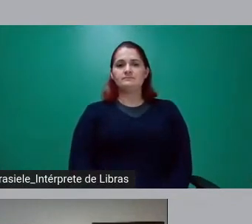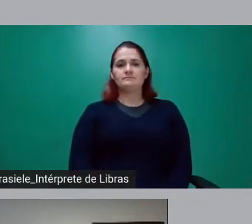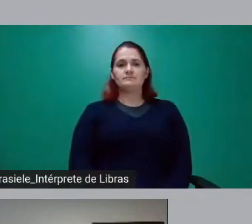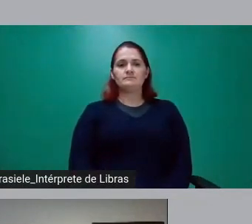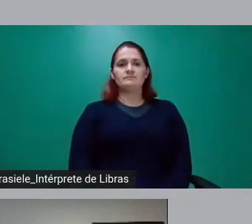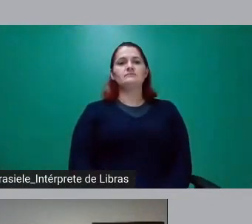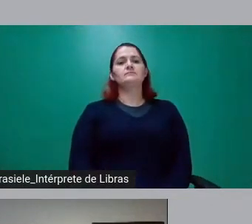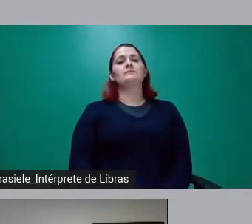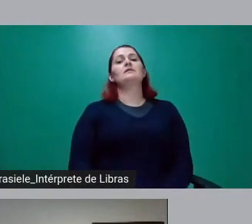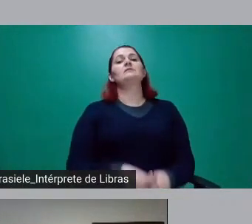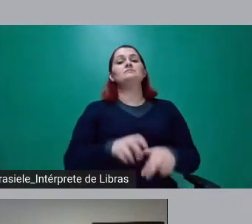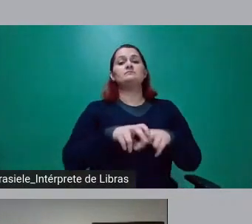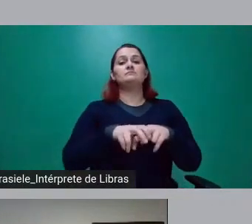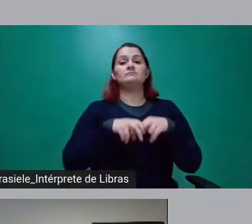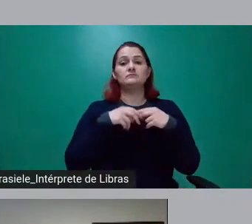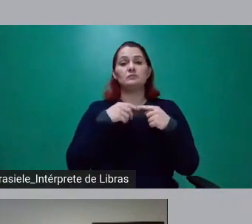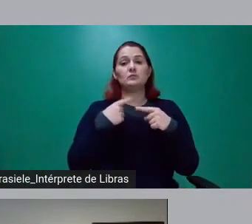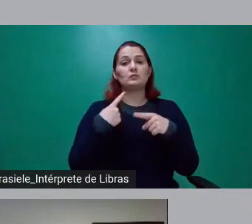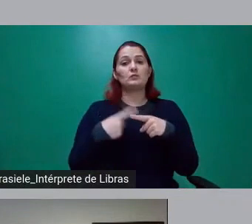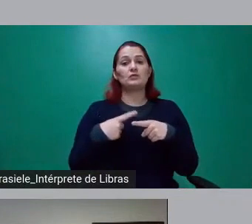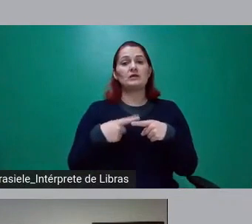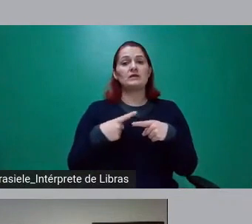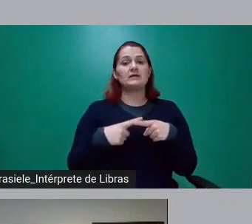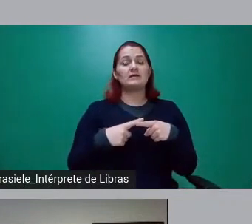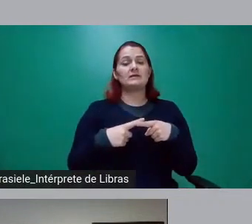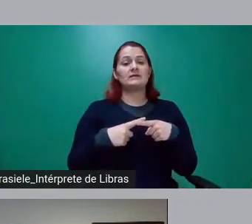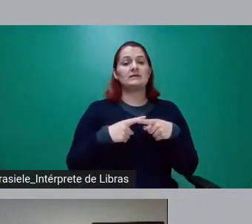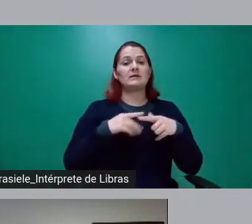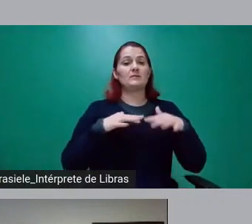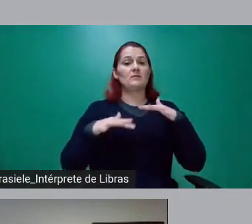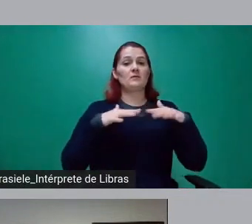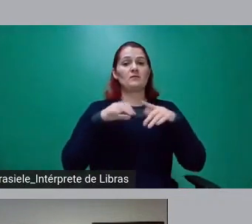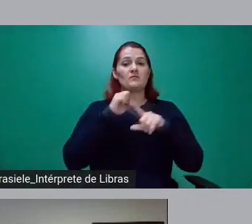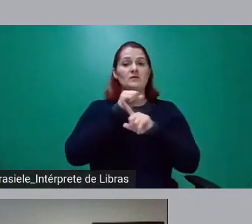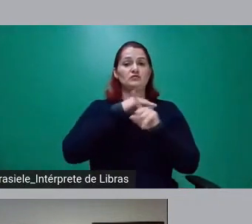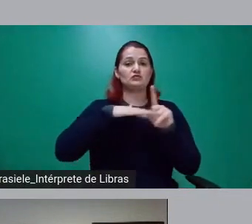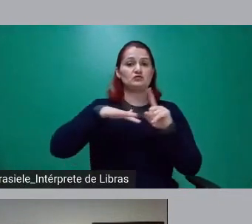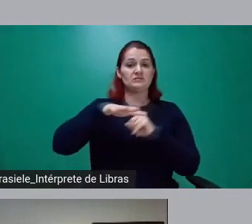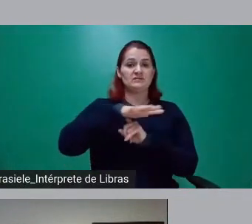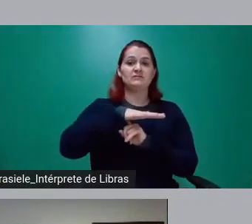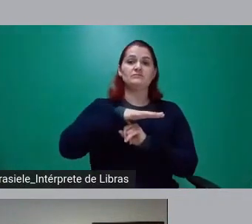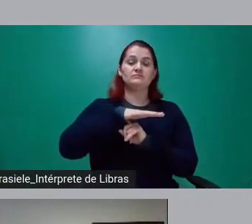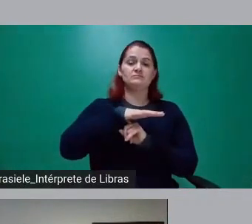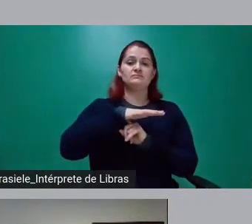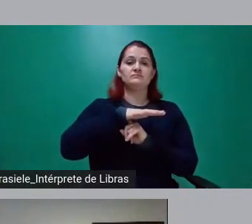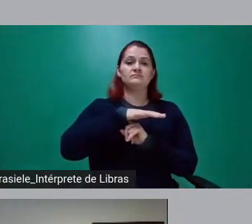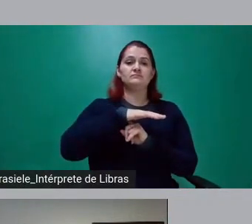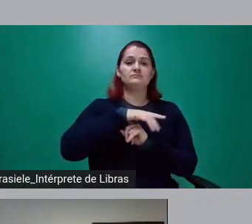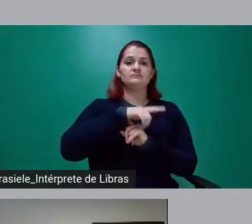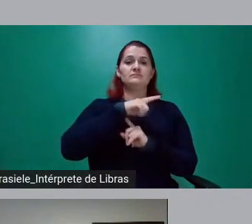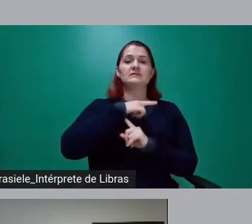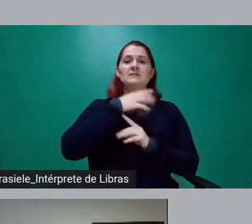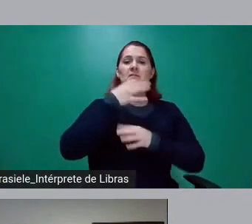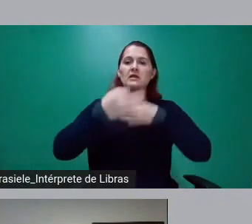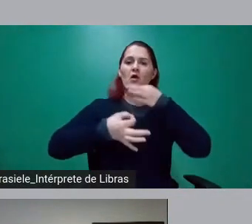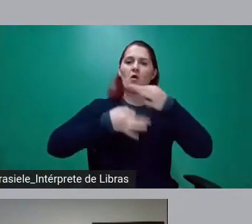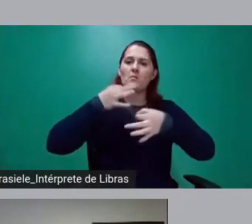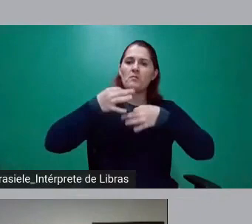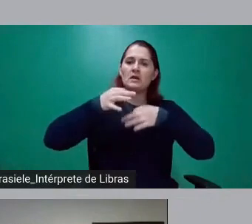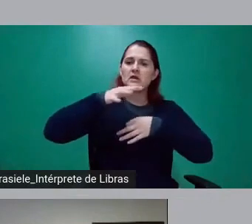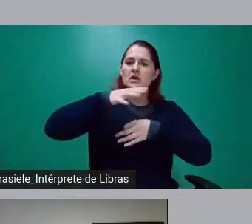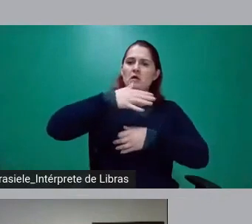Isto porque os movimentos sociais, a opinião pública